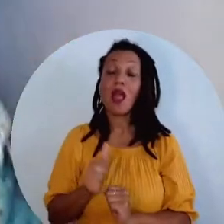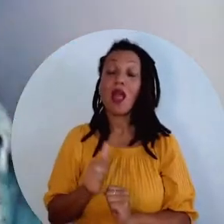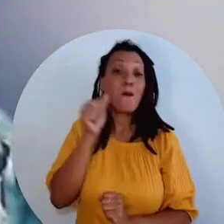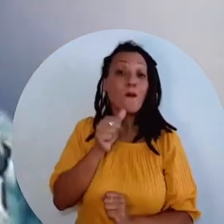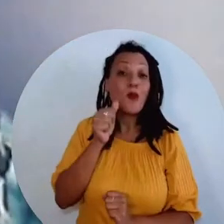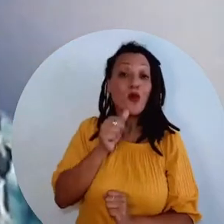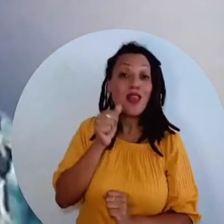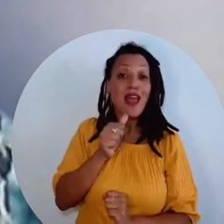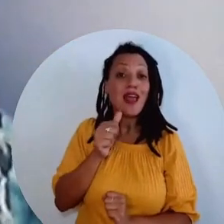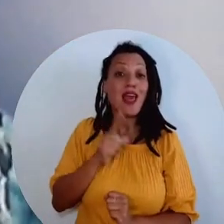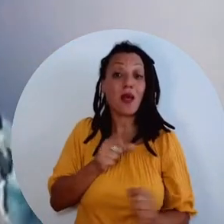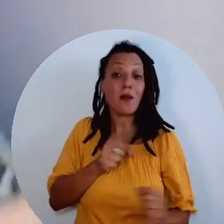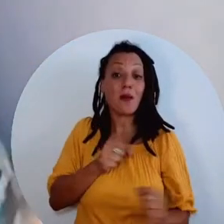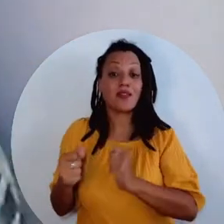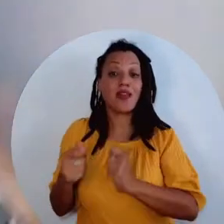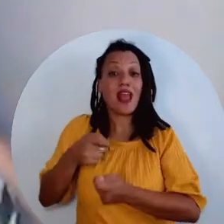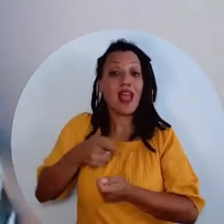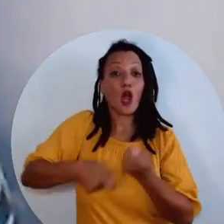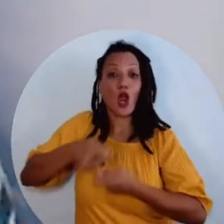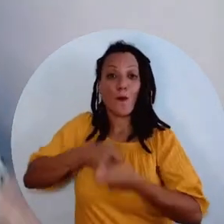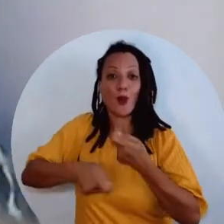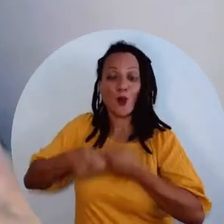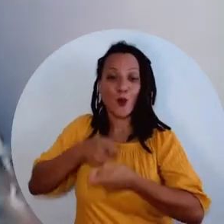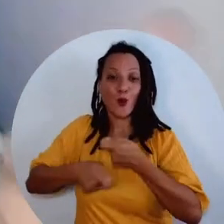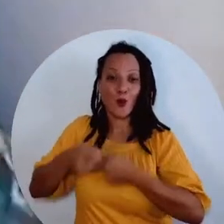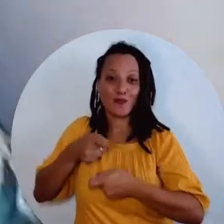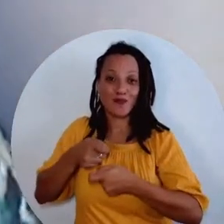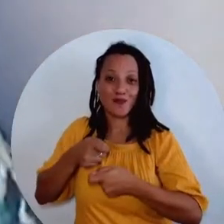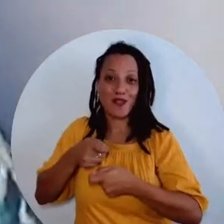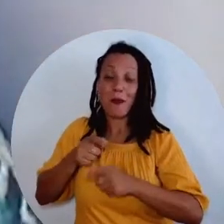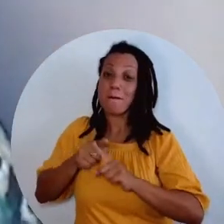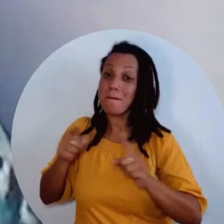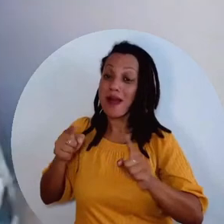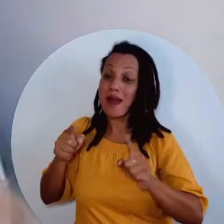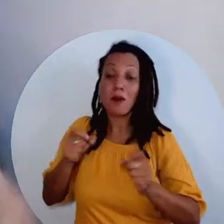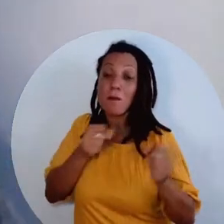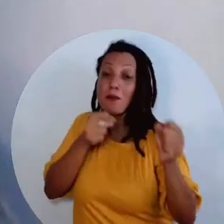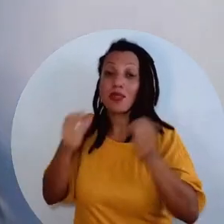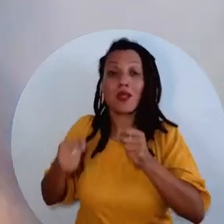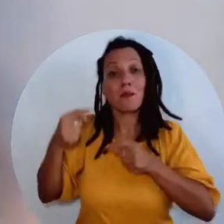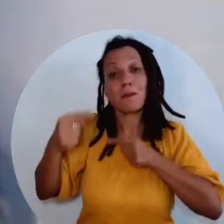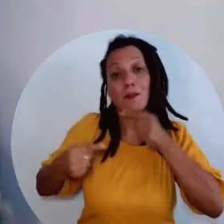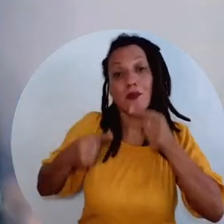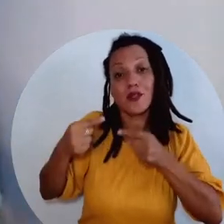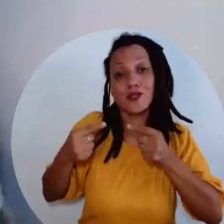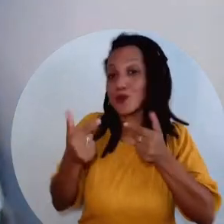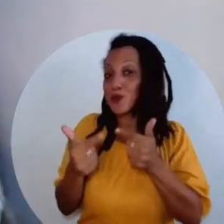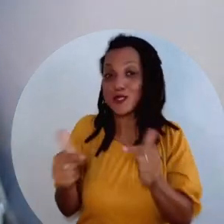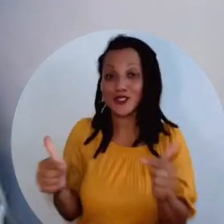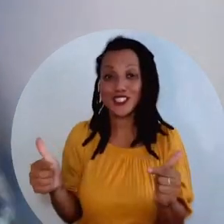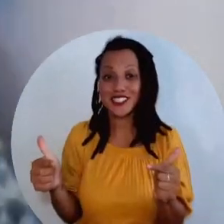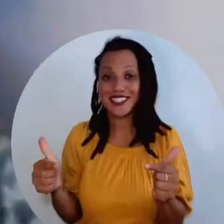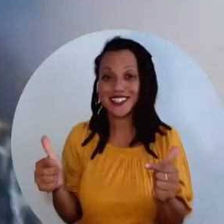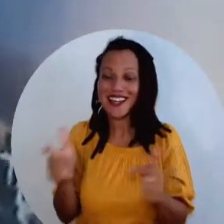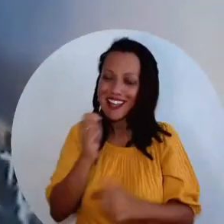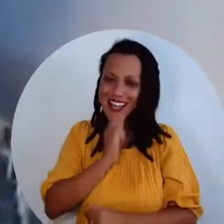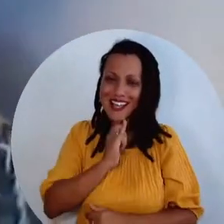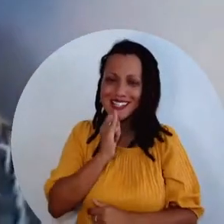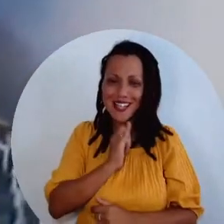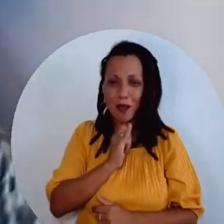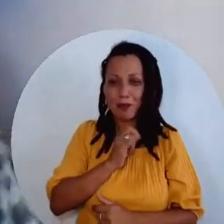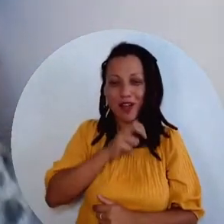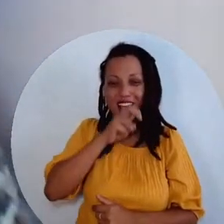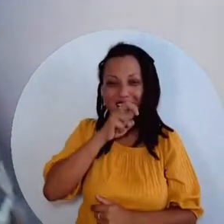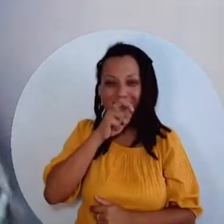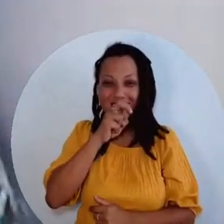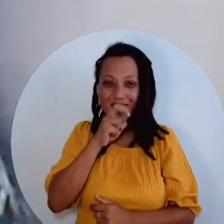poder econômico e, consequentemente, sem poder político. Então, é essa ideia mesmo, né, de Turma da